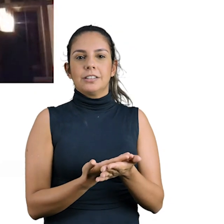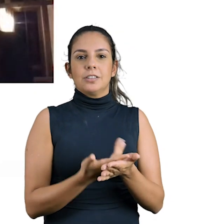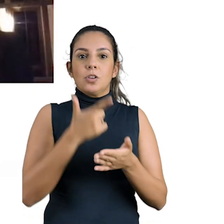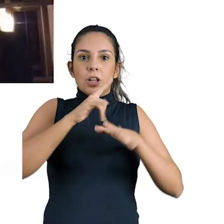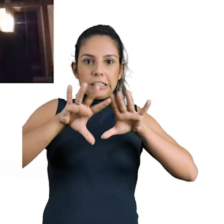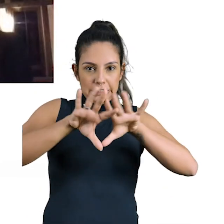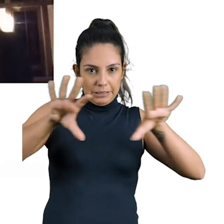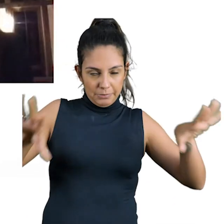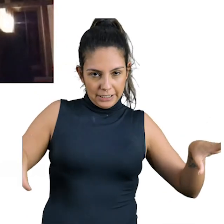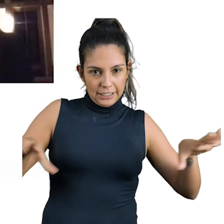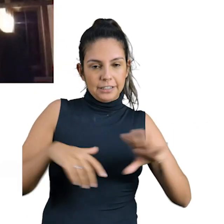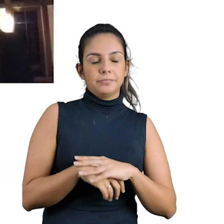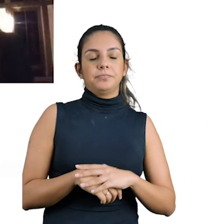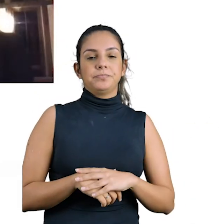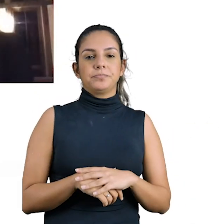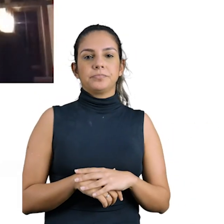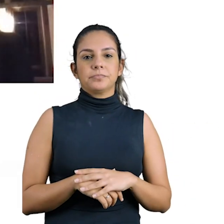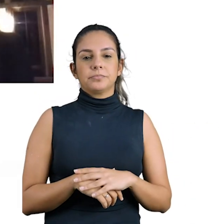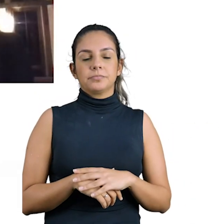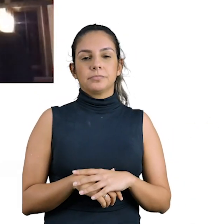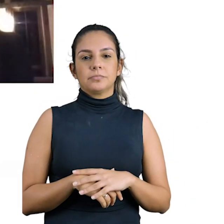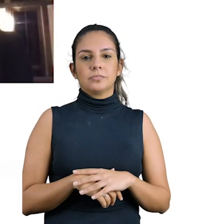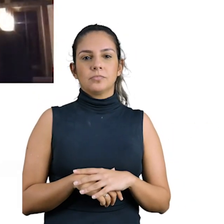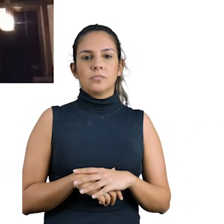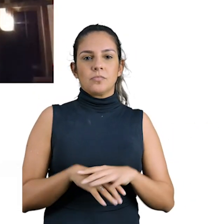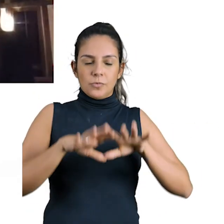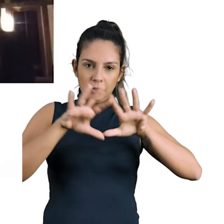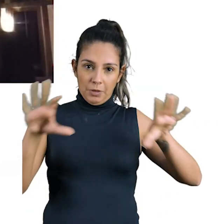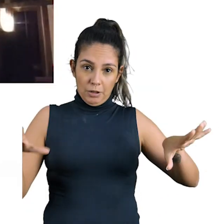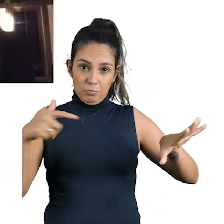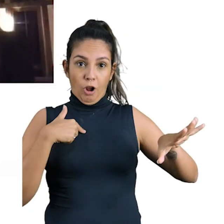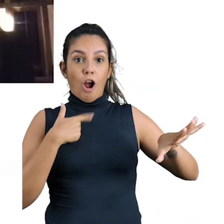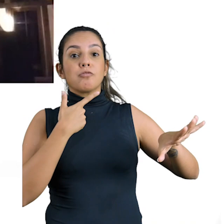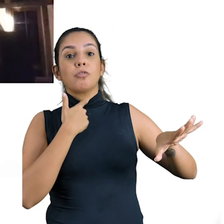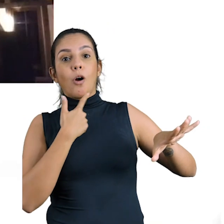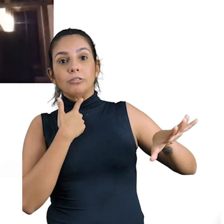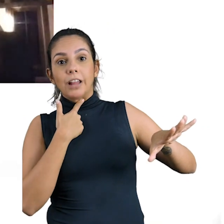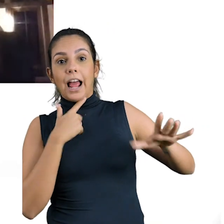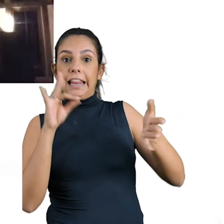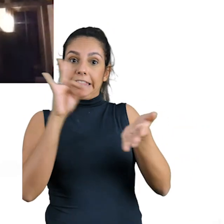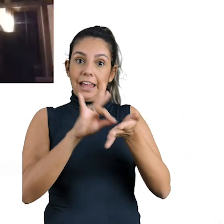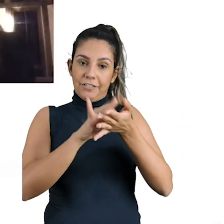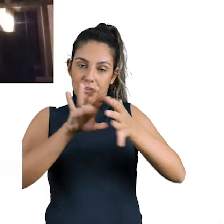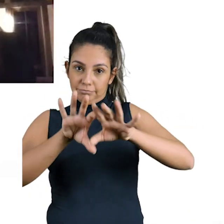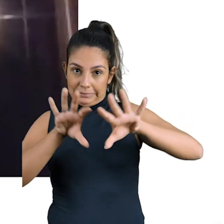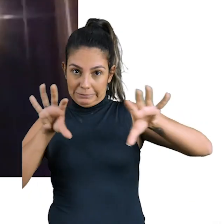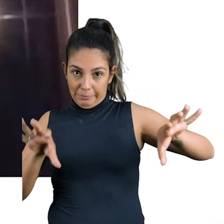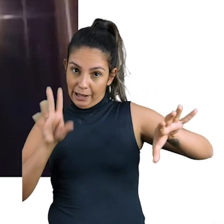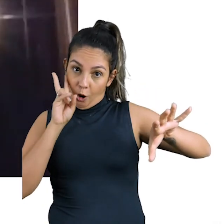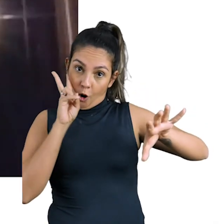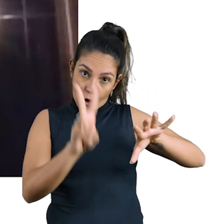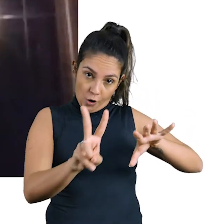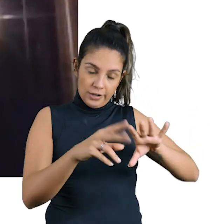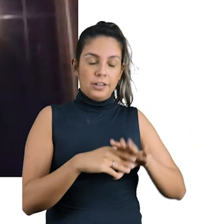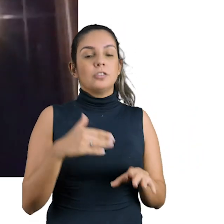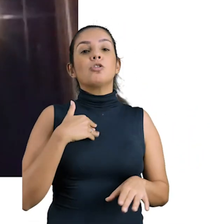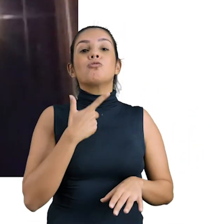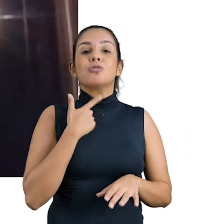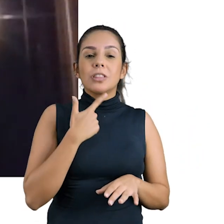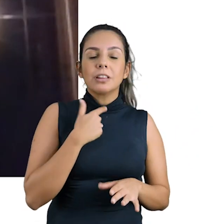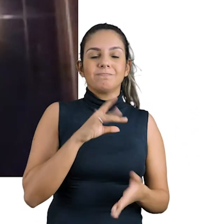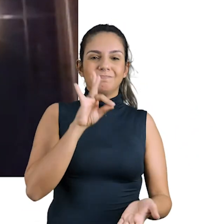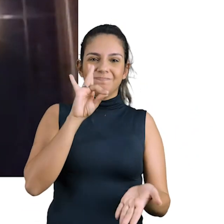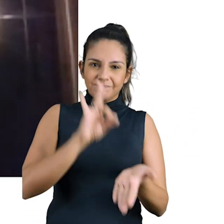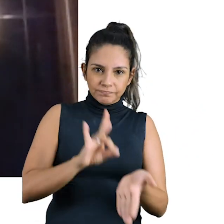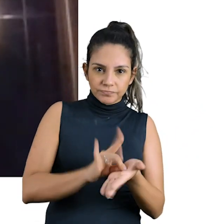conseguir separar o joio do trigo, que significa tentar separar o nosso desejo da realidade dos dados, né? Eu